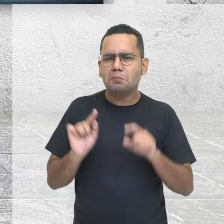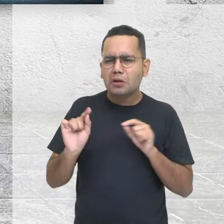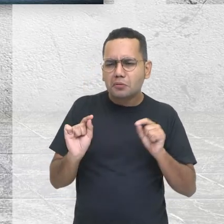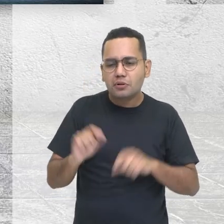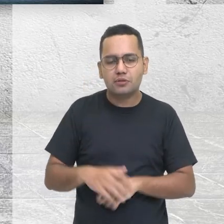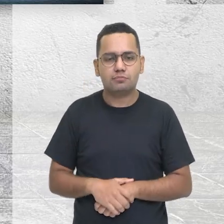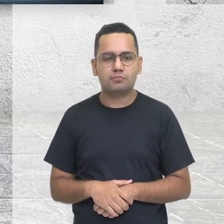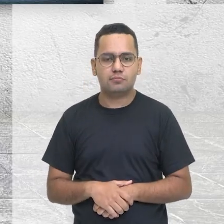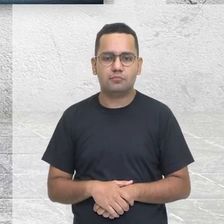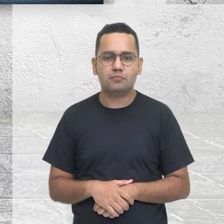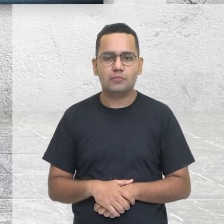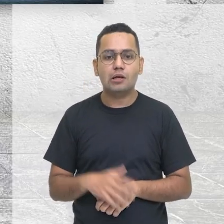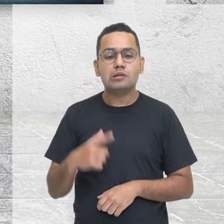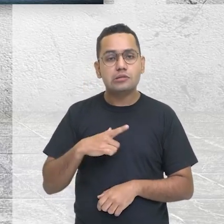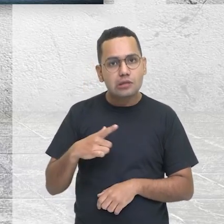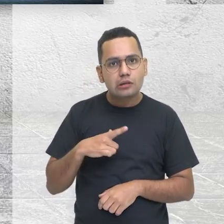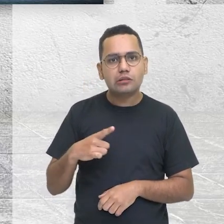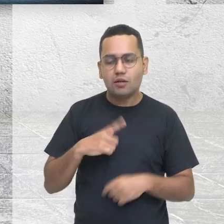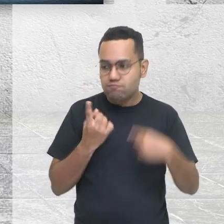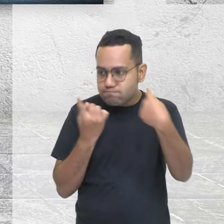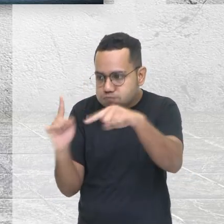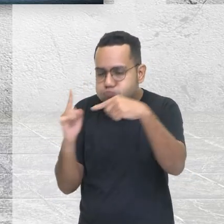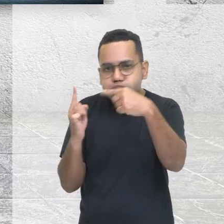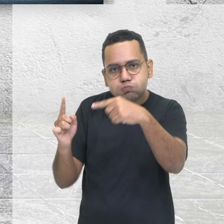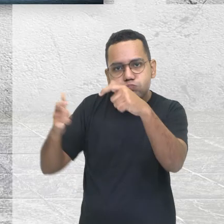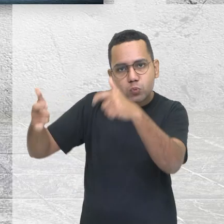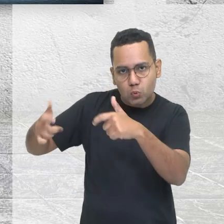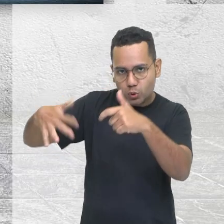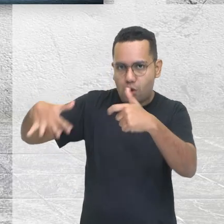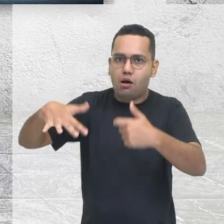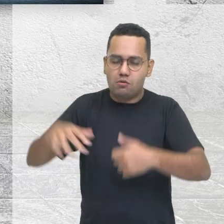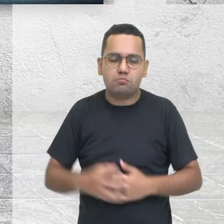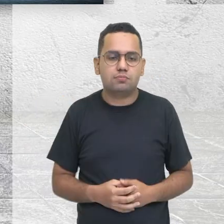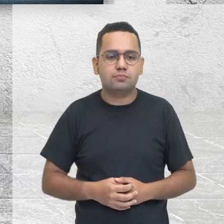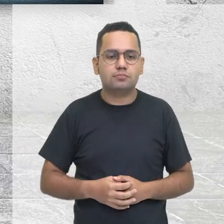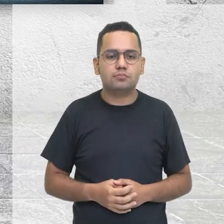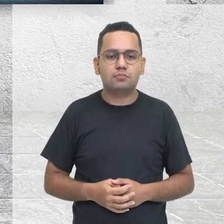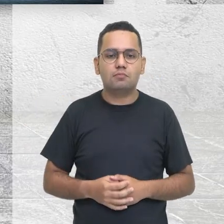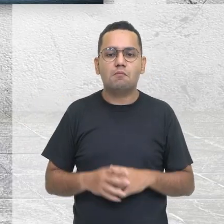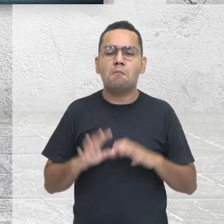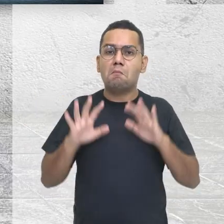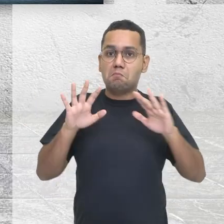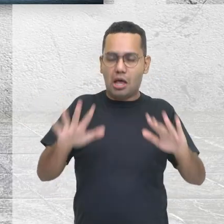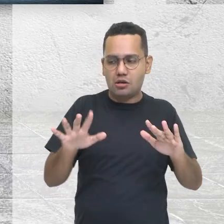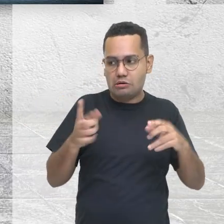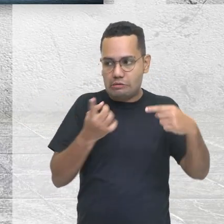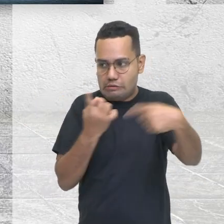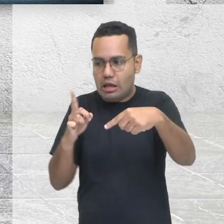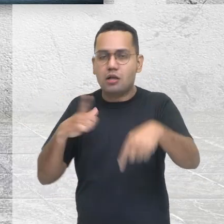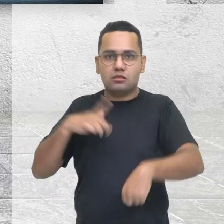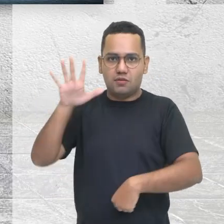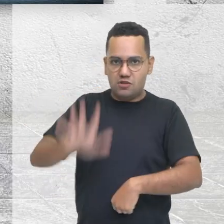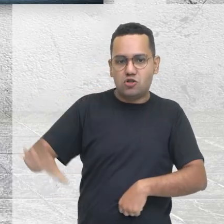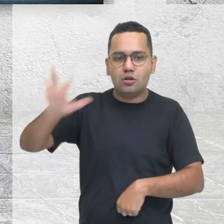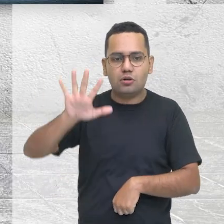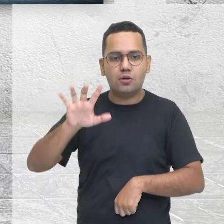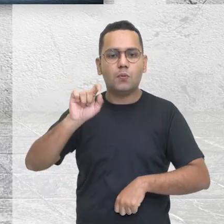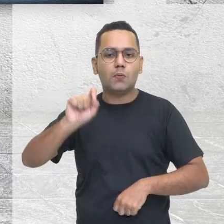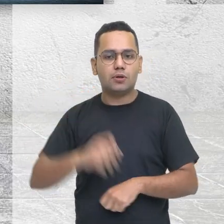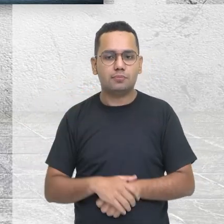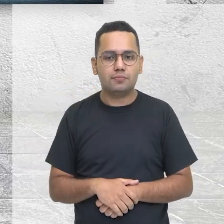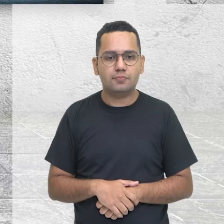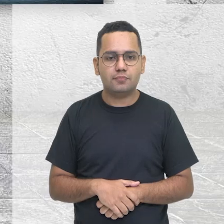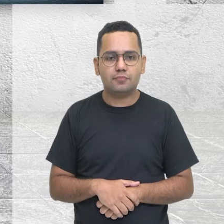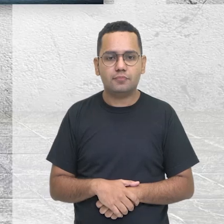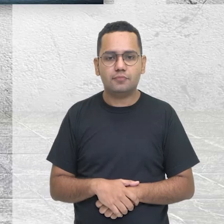no Pacífico foi atacado. Esse ataque teve repercussões globais, com a Alemanha e a Itália